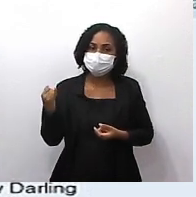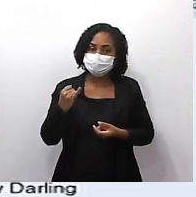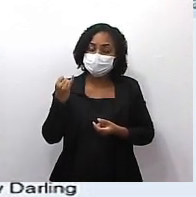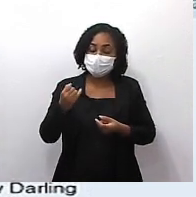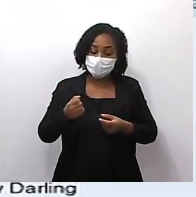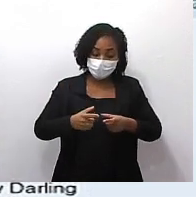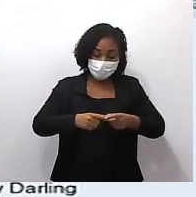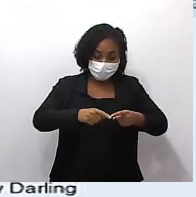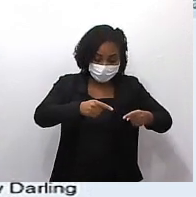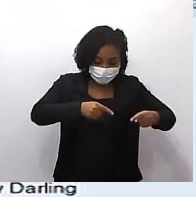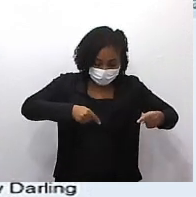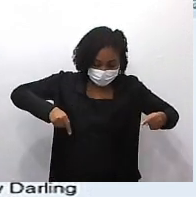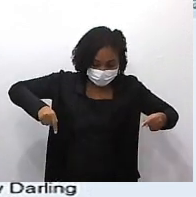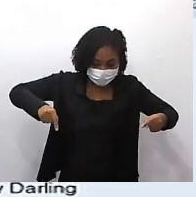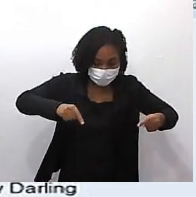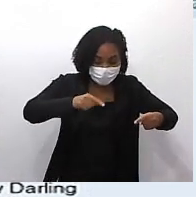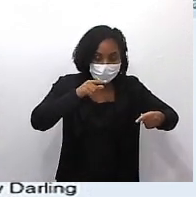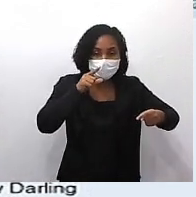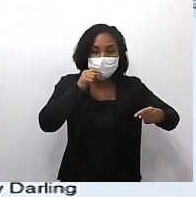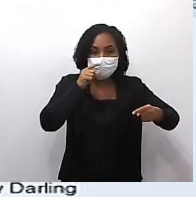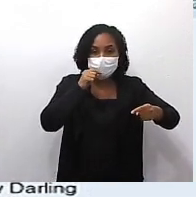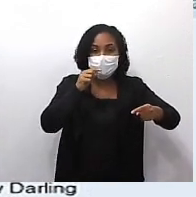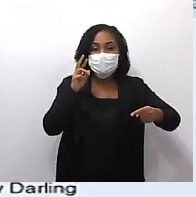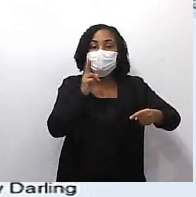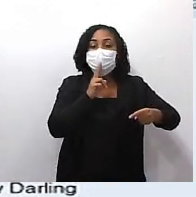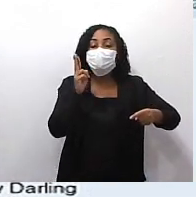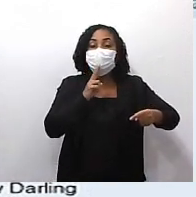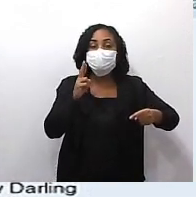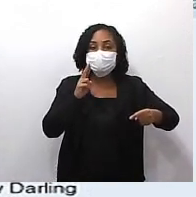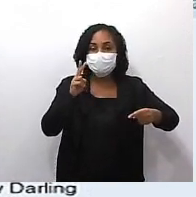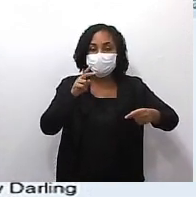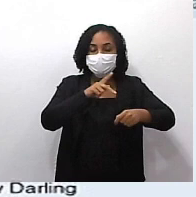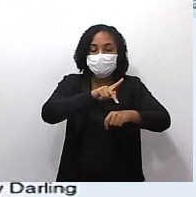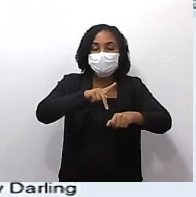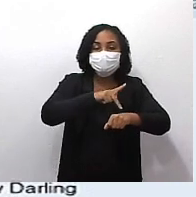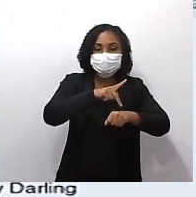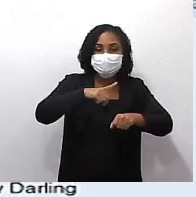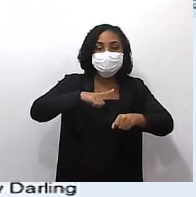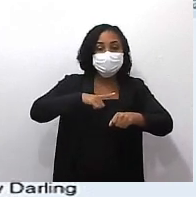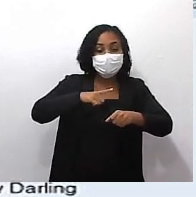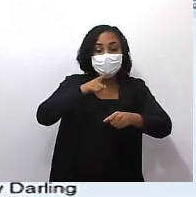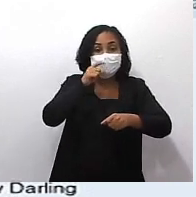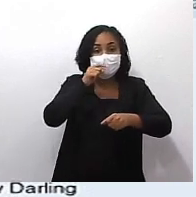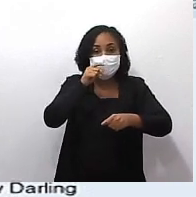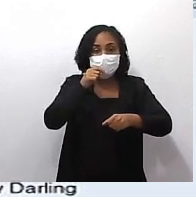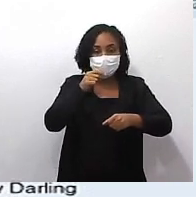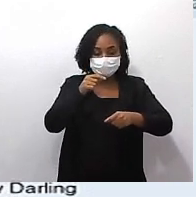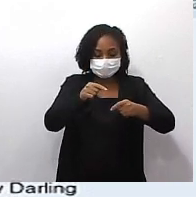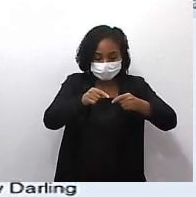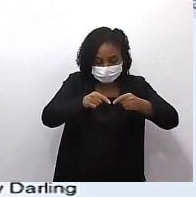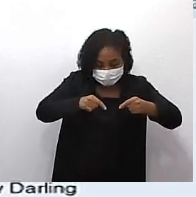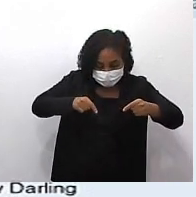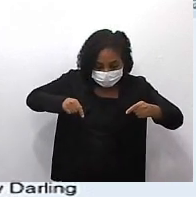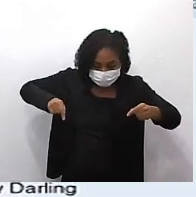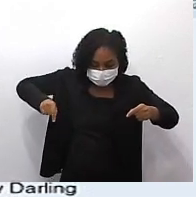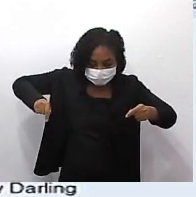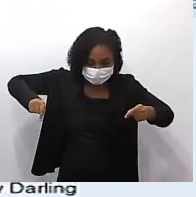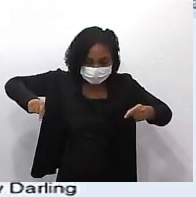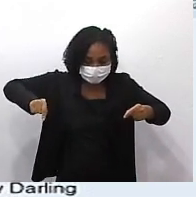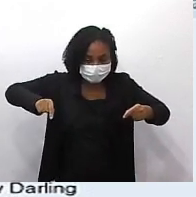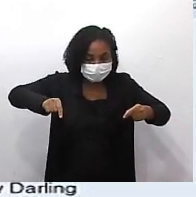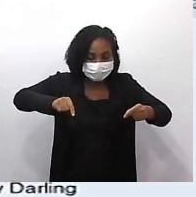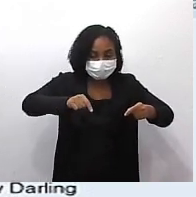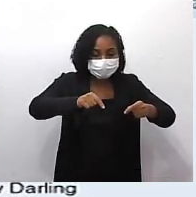bacias. A Rússia também, ó, perceba a quantidade de grandes bacias hidrográficas que eu tenho ao longo da extensão da